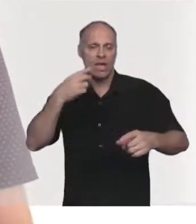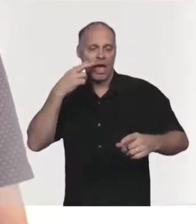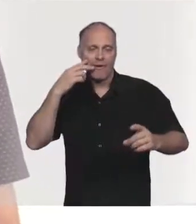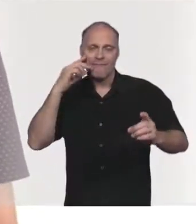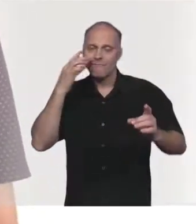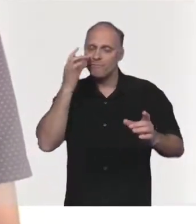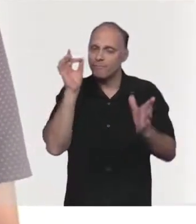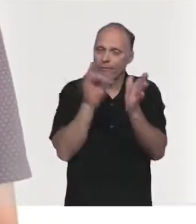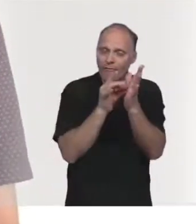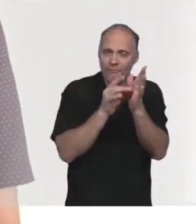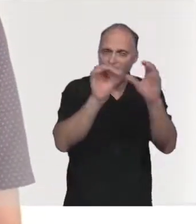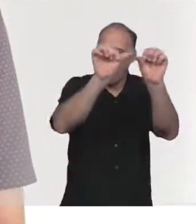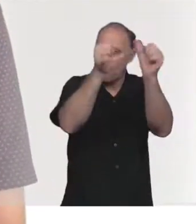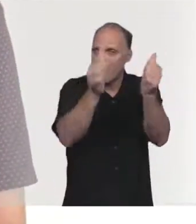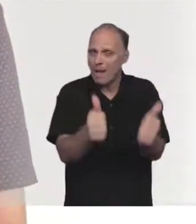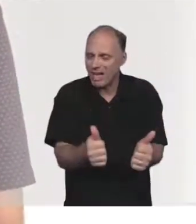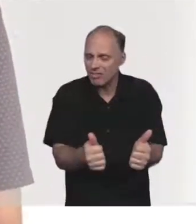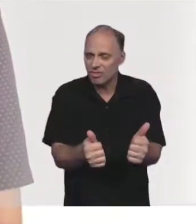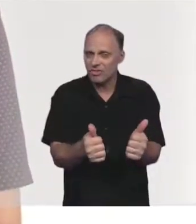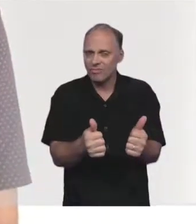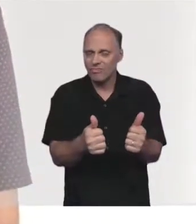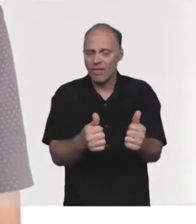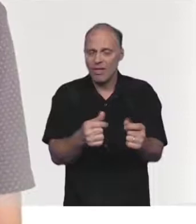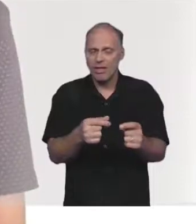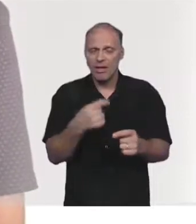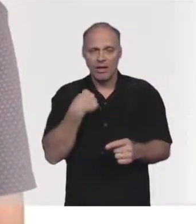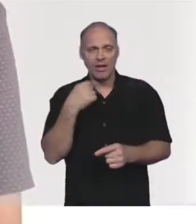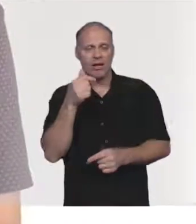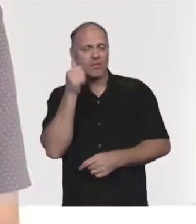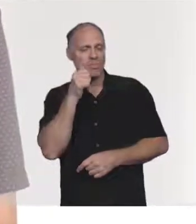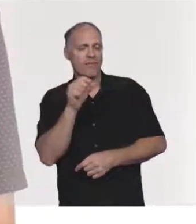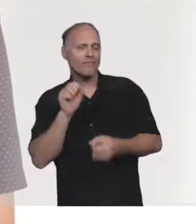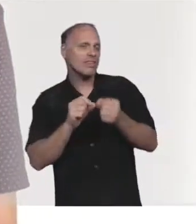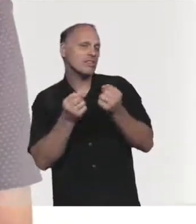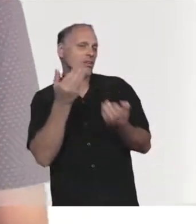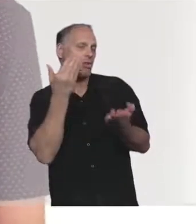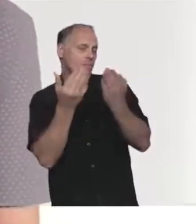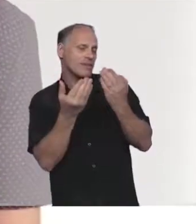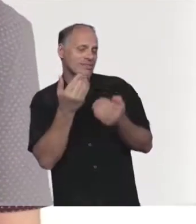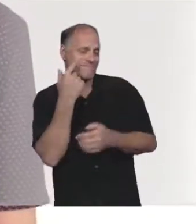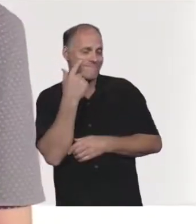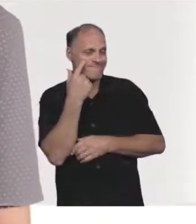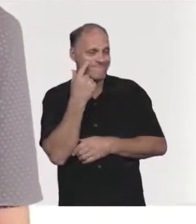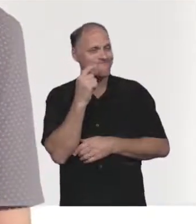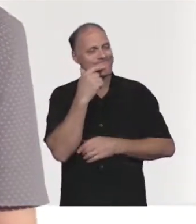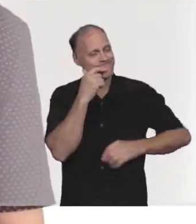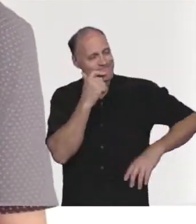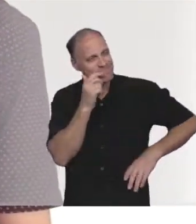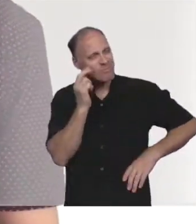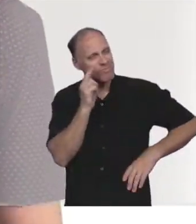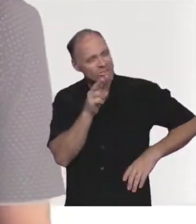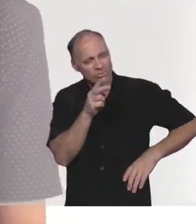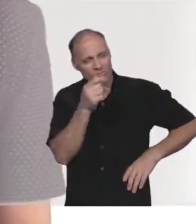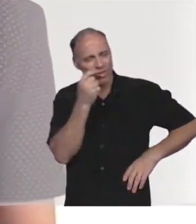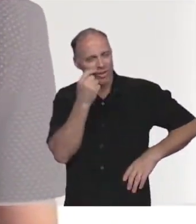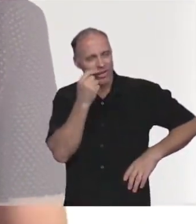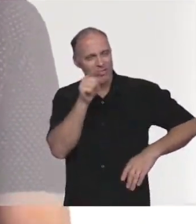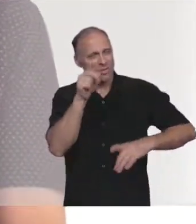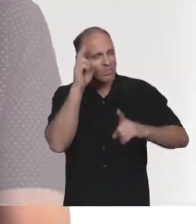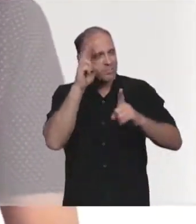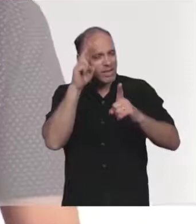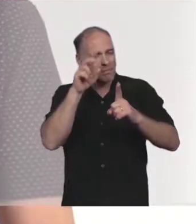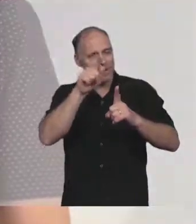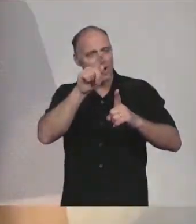reconhecível, e ela fez essa comparação, ela fez esse gancho, assim, nossa,